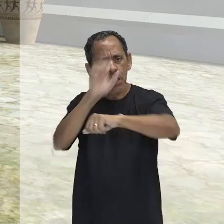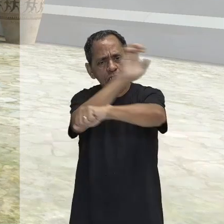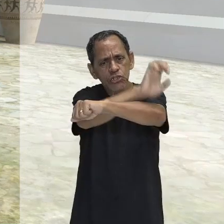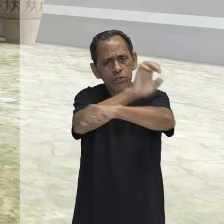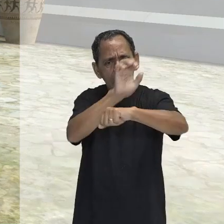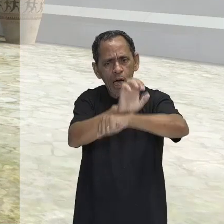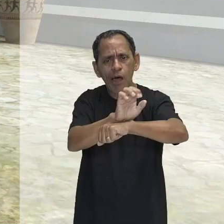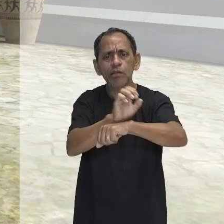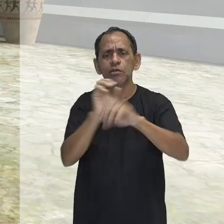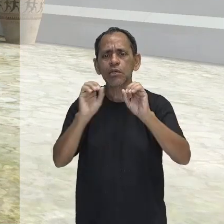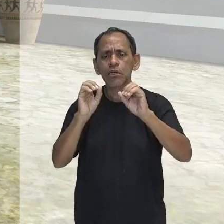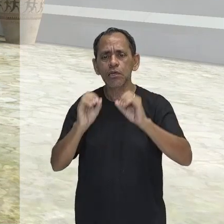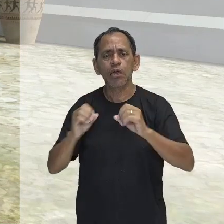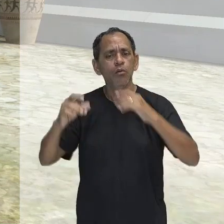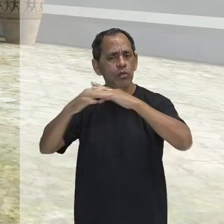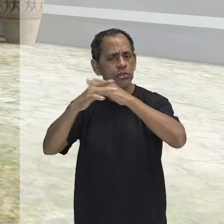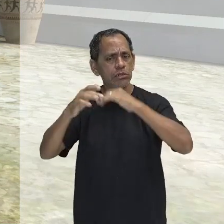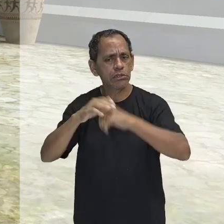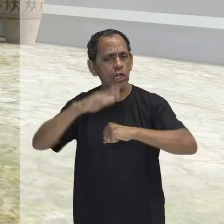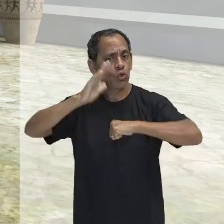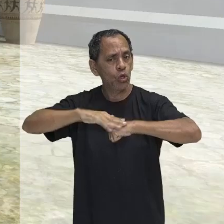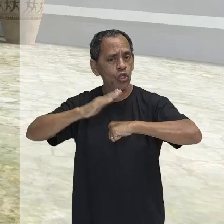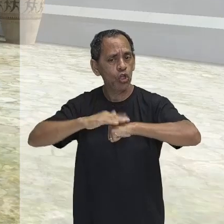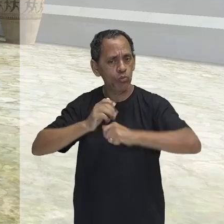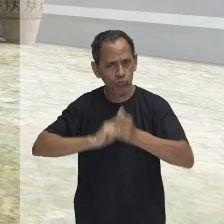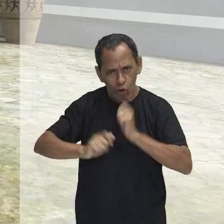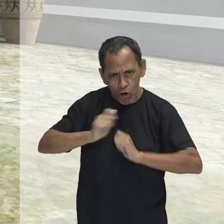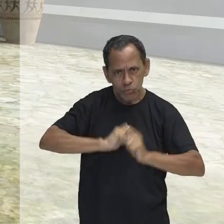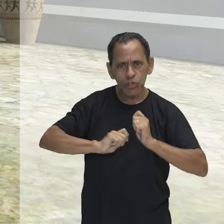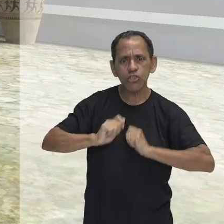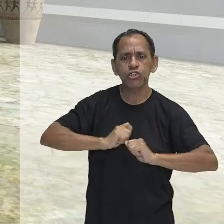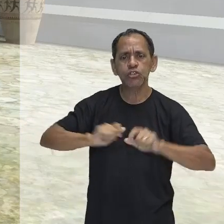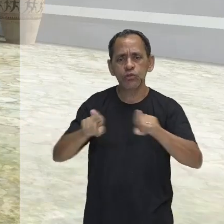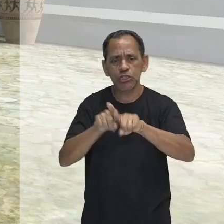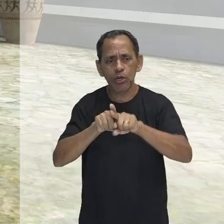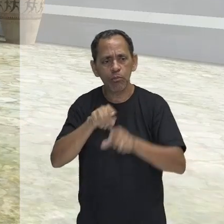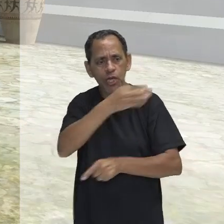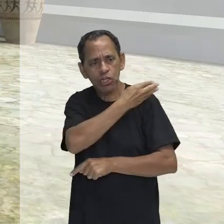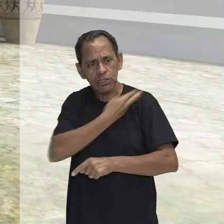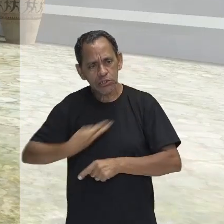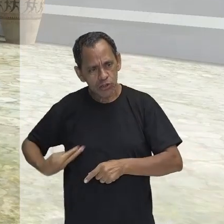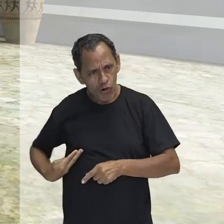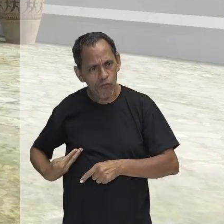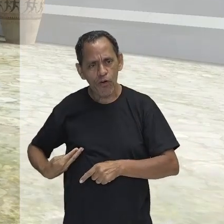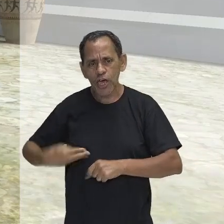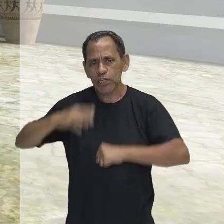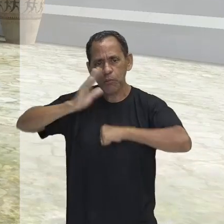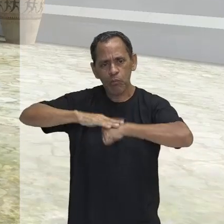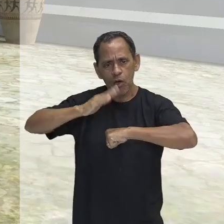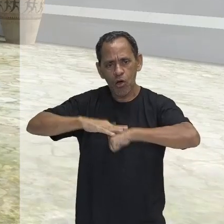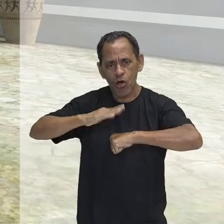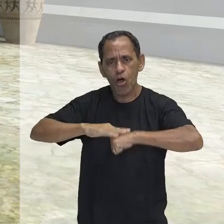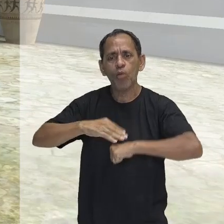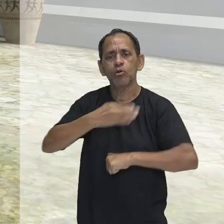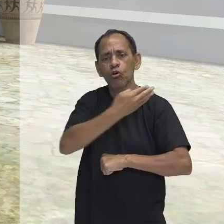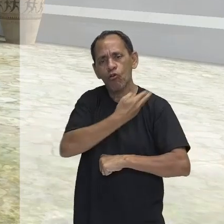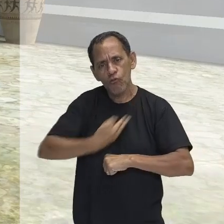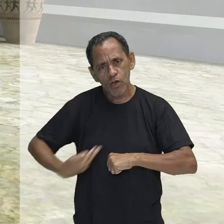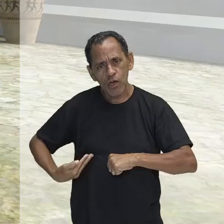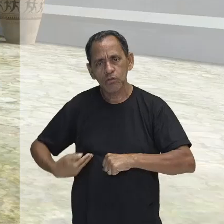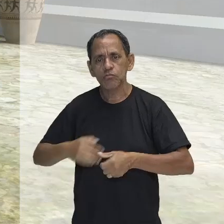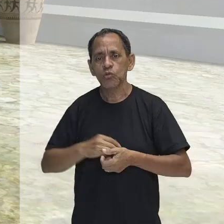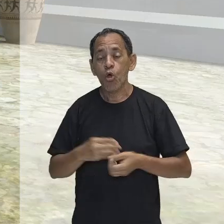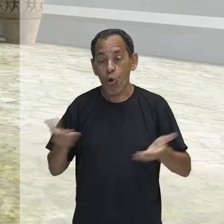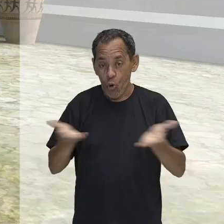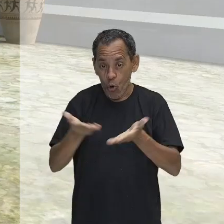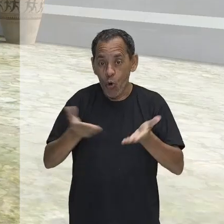com autonomia administrativa, uma cidade que se governa. A gente vive hoje no Brasil,